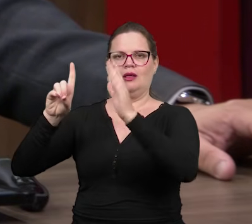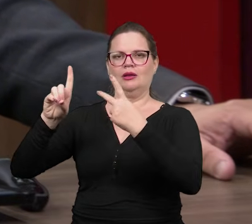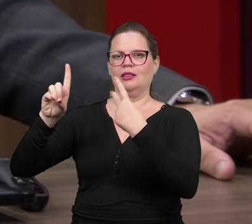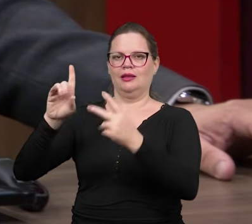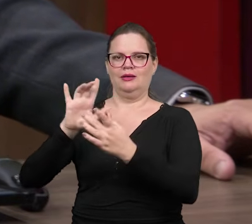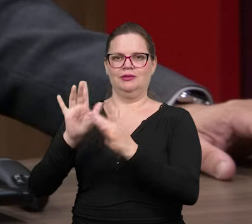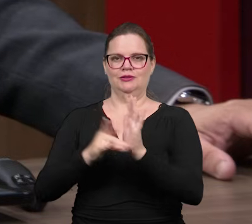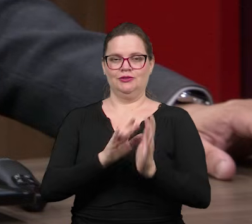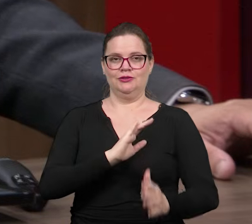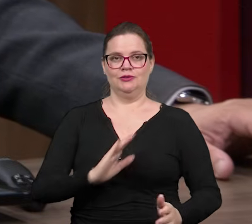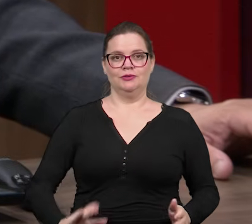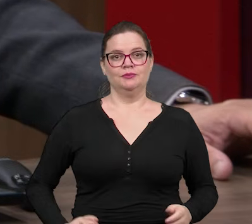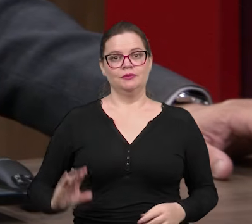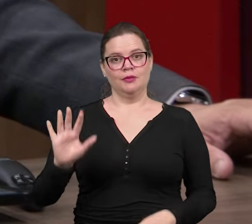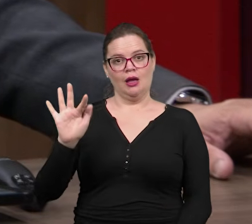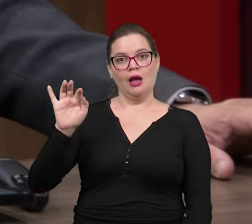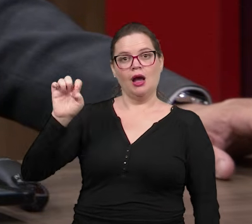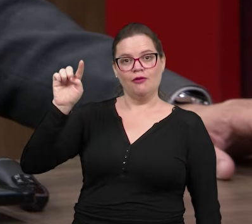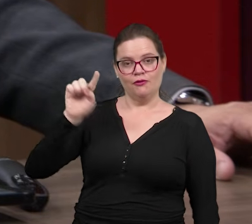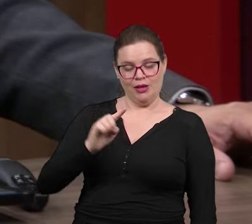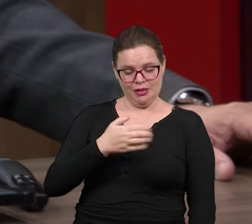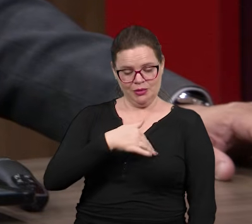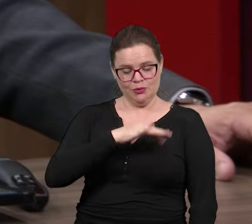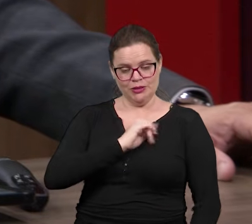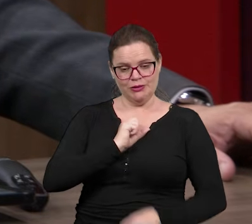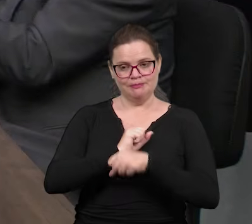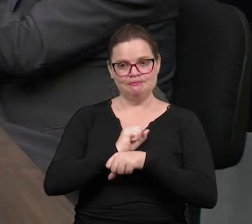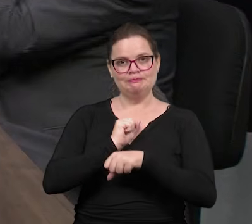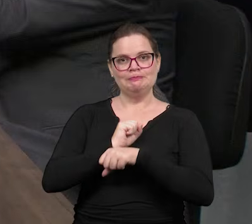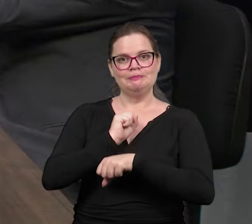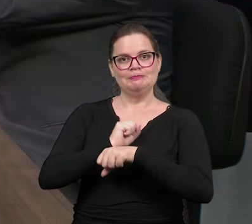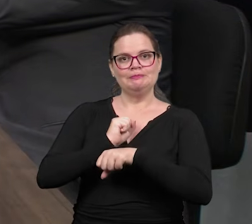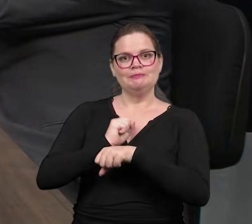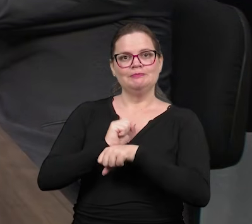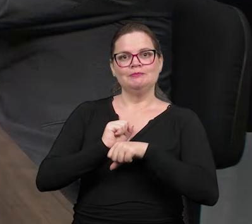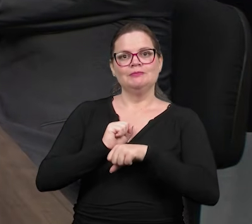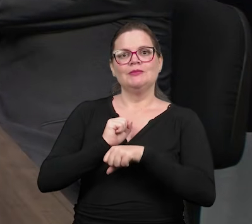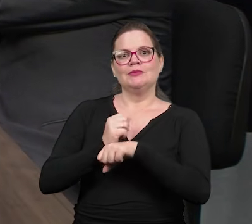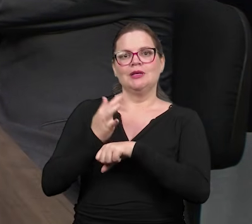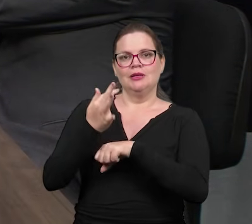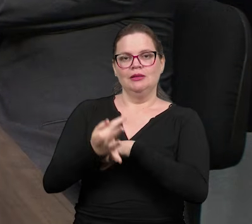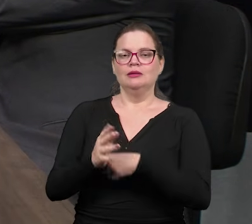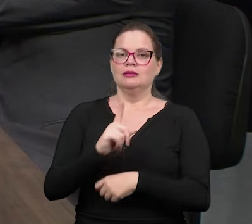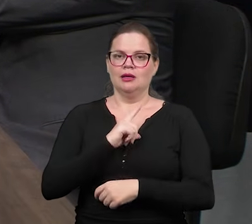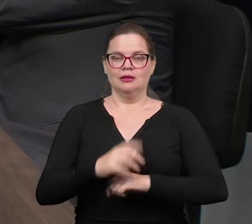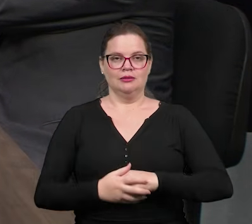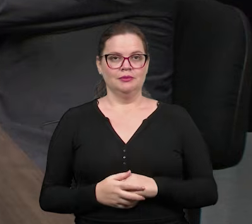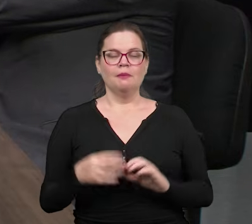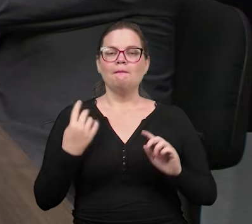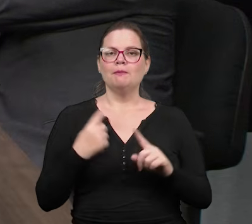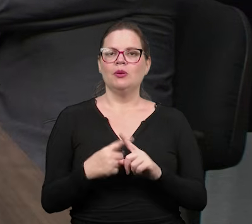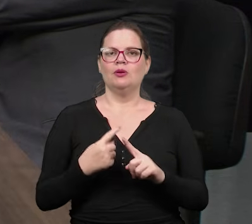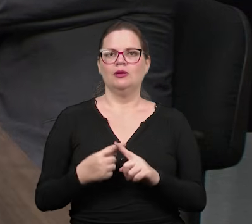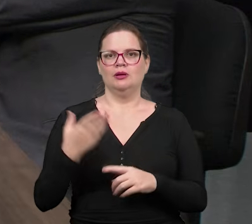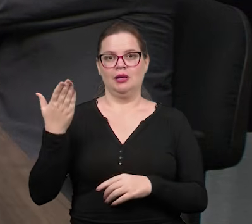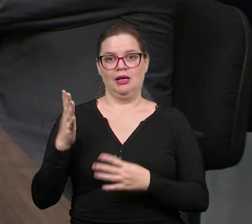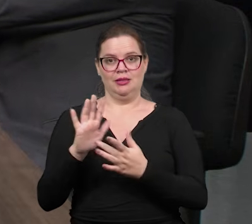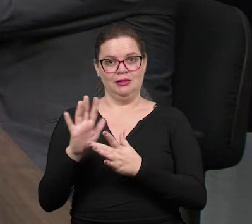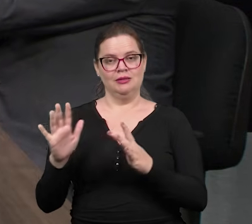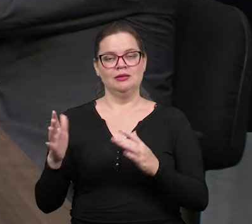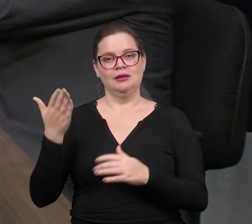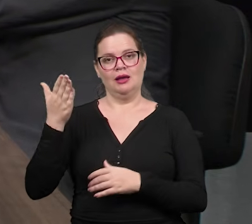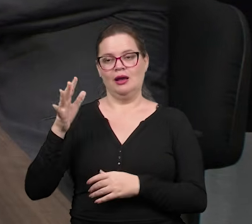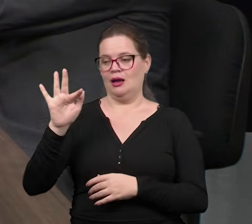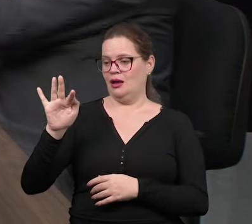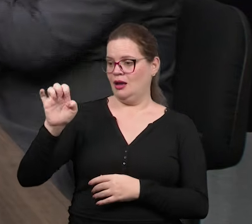Cristo. A fé que nos sustenta nessa esperança maravilhosa. Como ela é o firme fundamento das coisas que se esperam, não